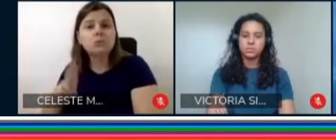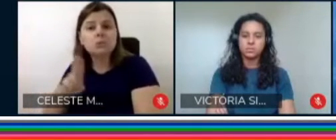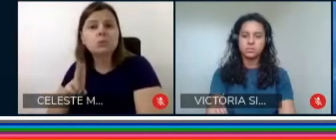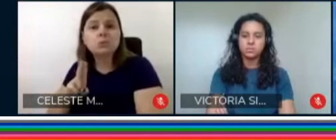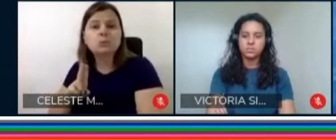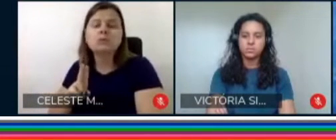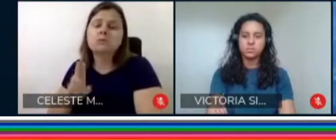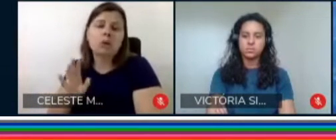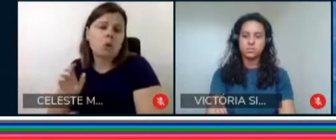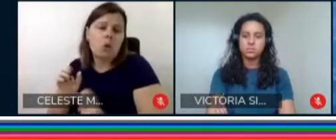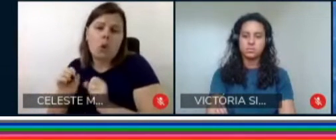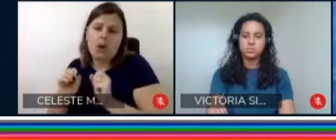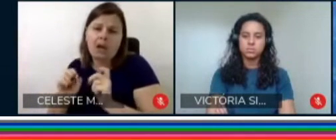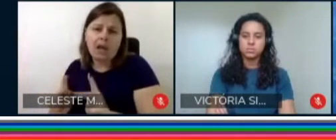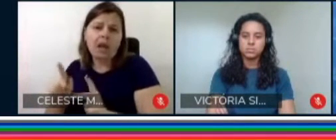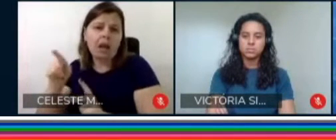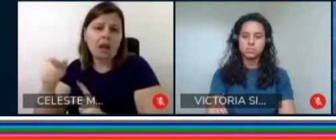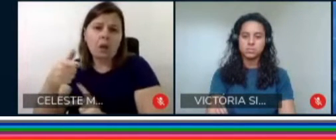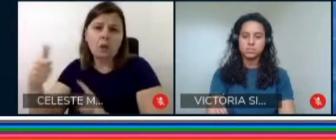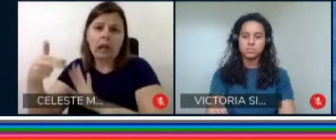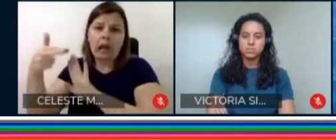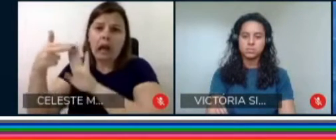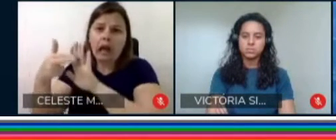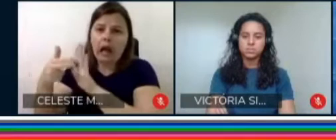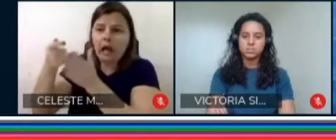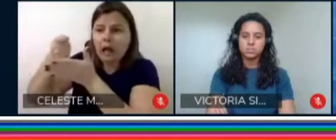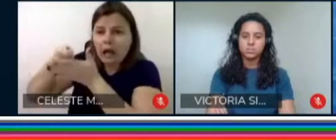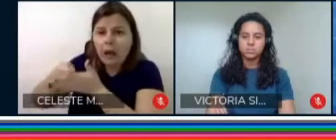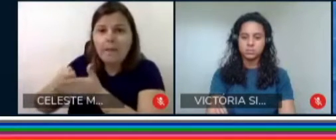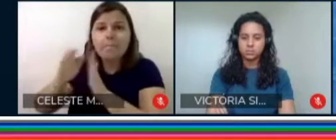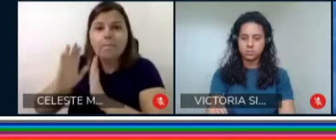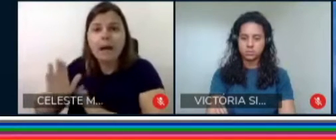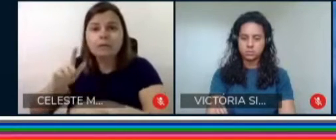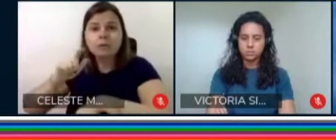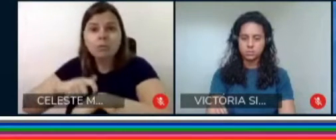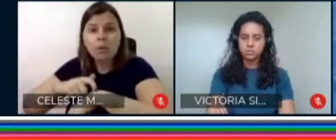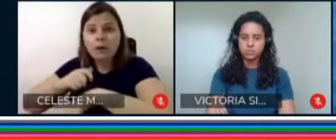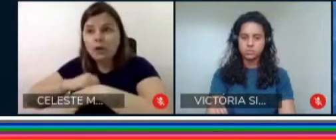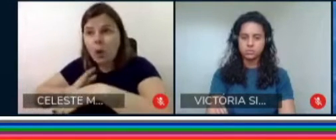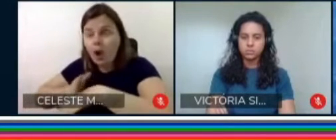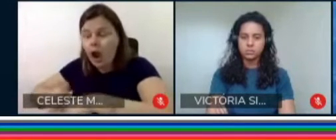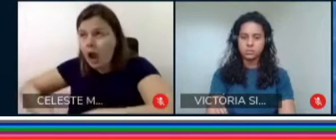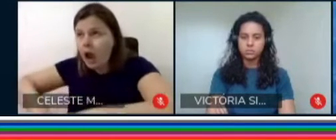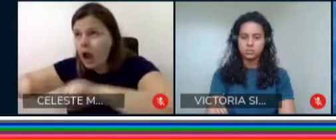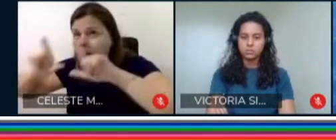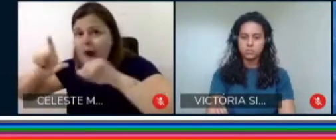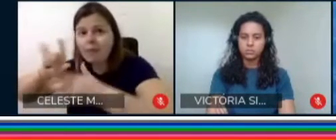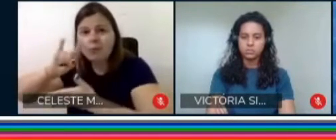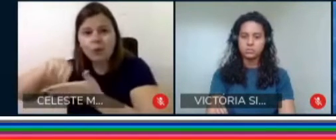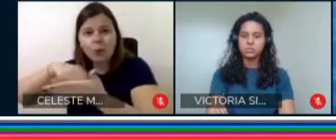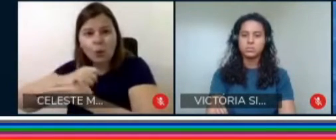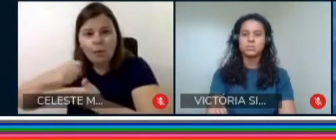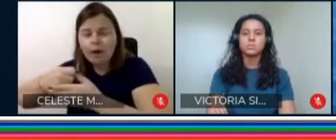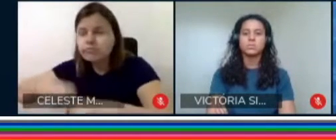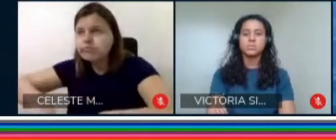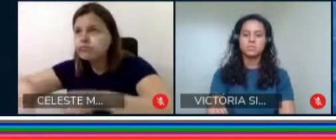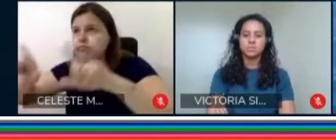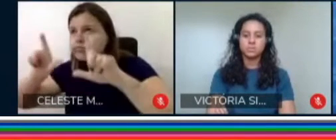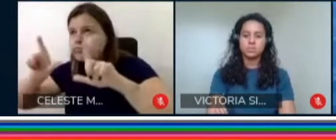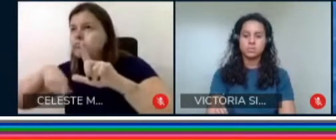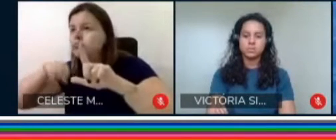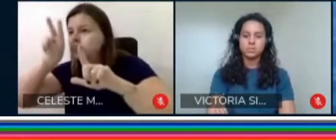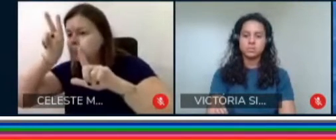ter os critérios de seleção, quando eu entro num documento ou quando eu obtenho o meu resultado de busca, eu já